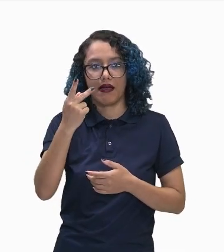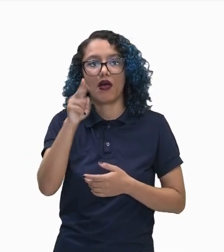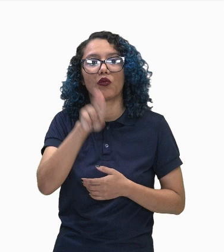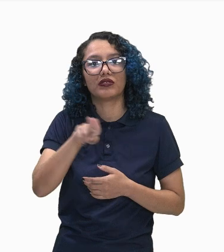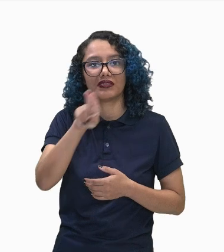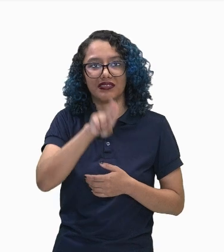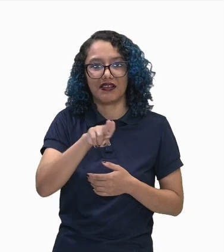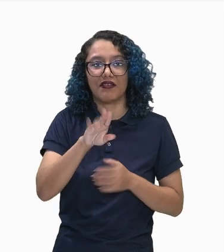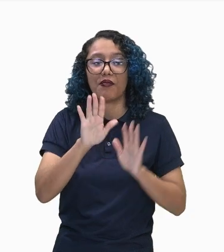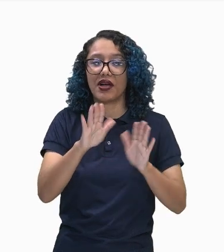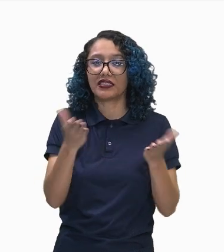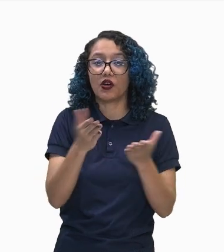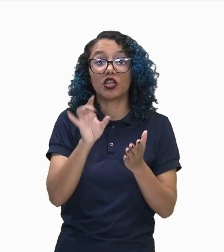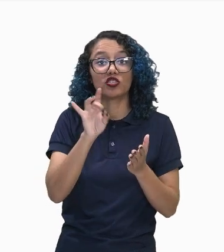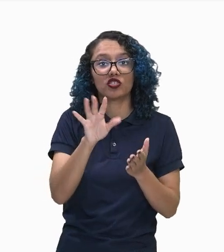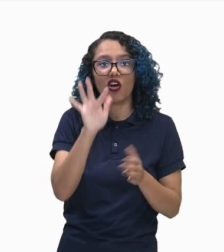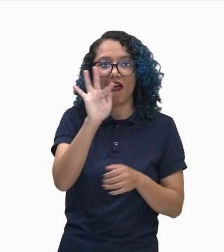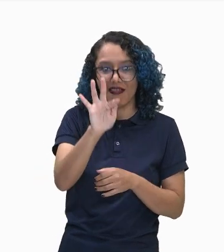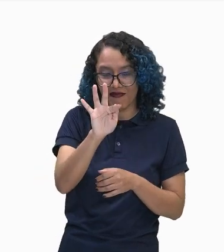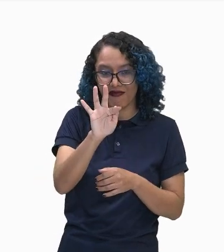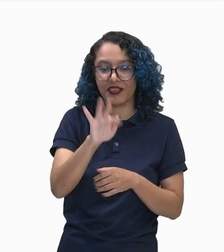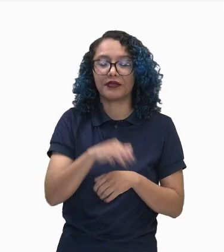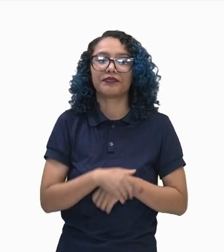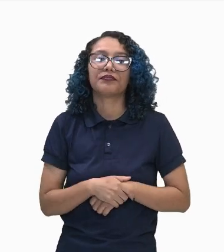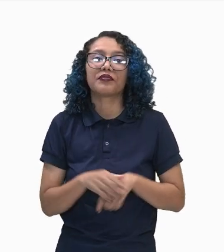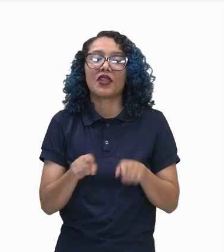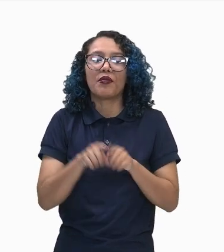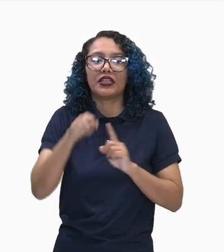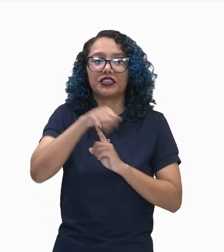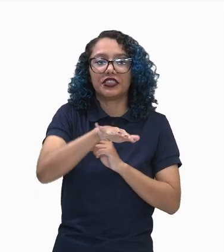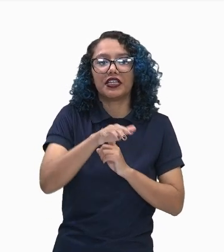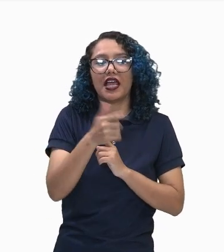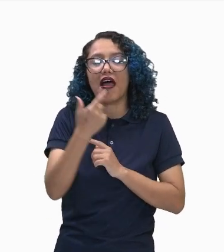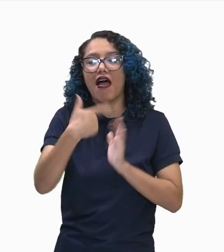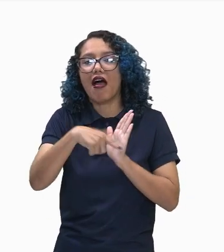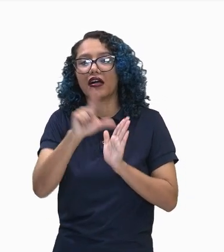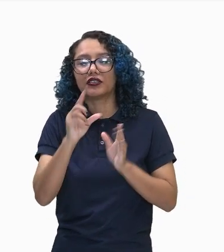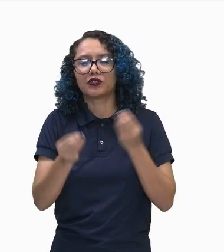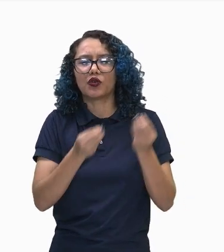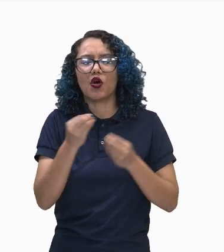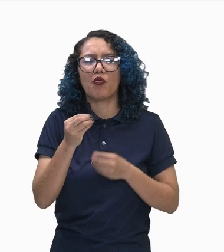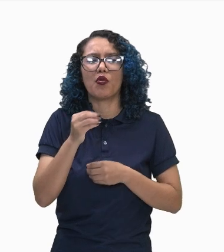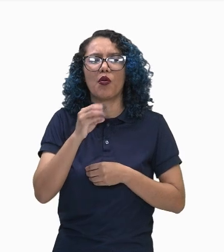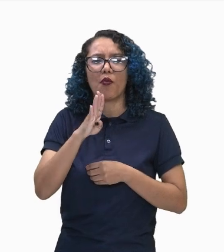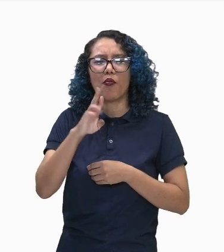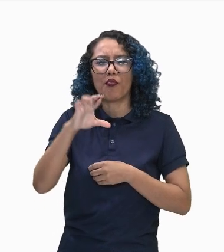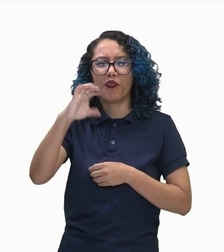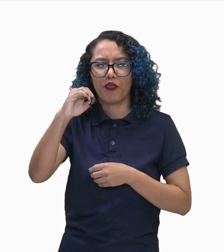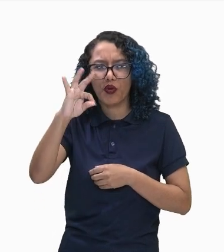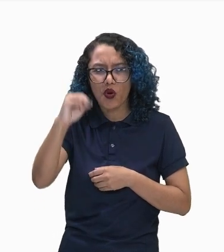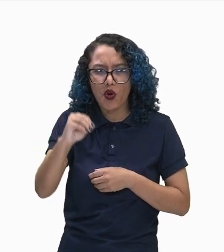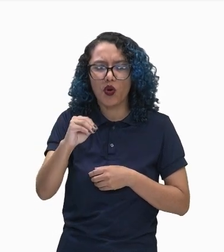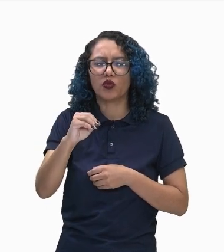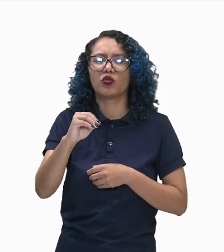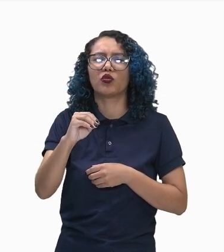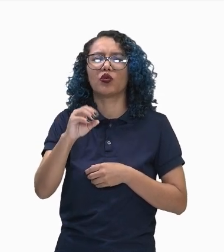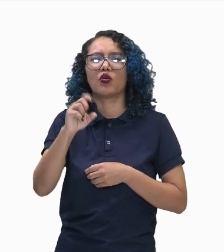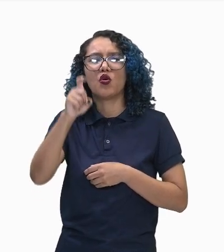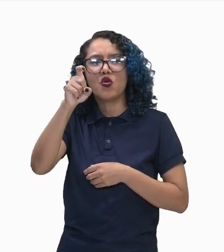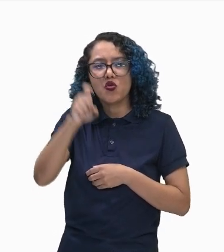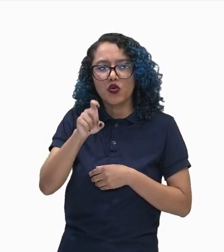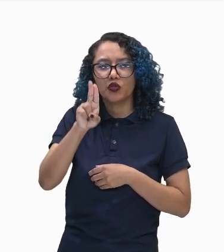F. As gírias de antigamente era supimpa, broto, pão,